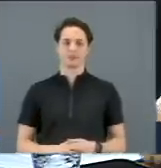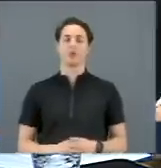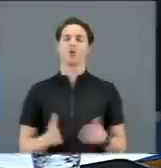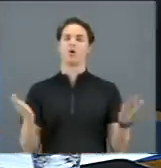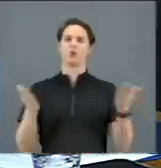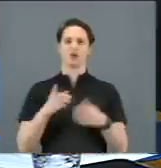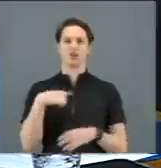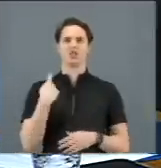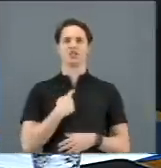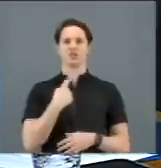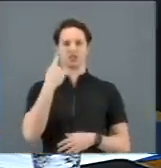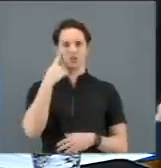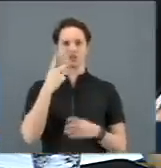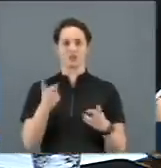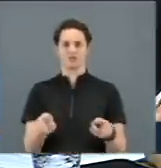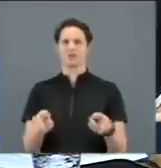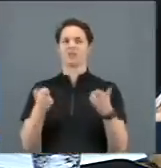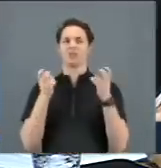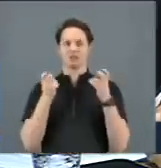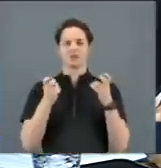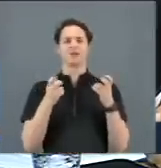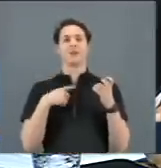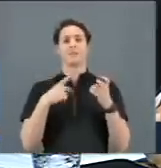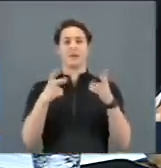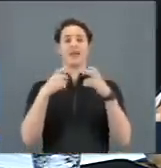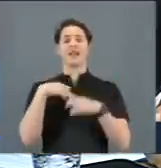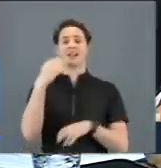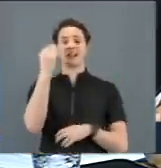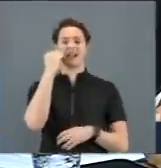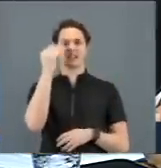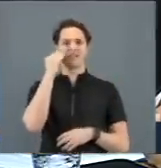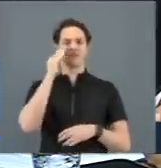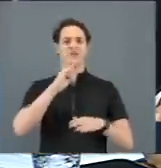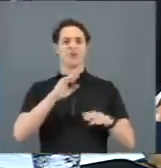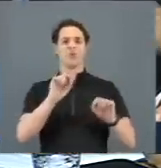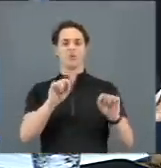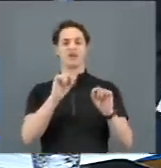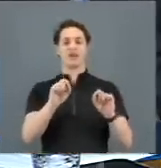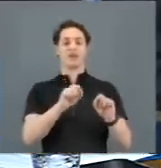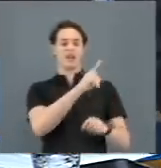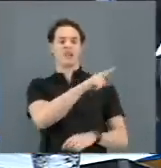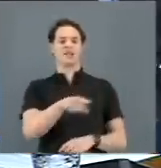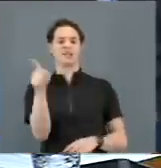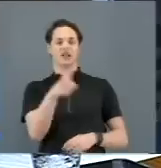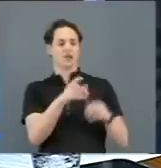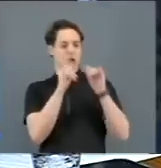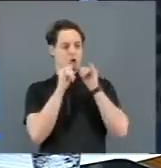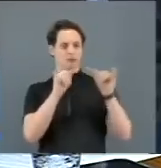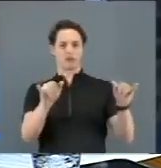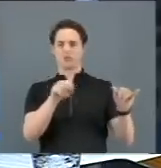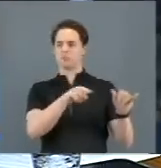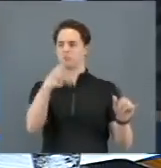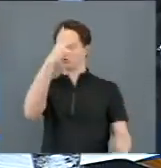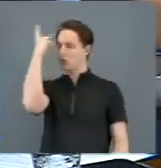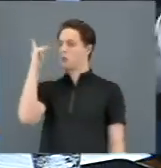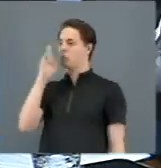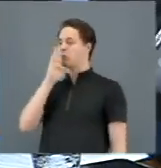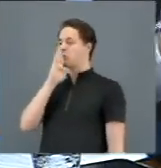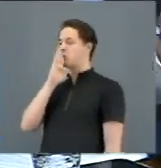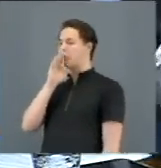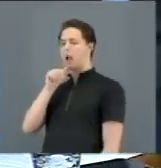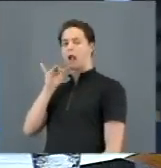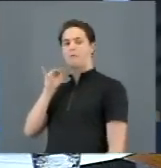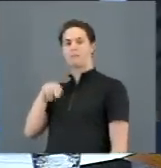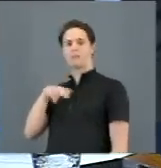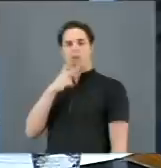vendo. Hoje nós estamos vendo até tentativa de fechar veículo de comunicação. E a ABI não fala nada. A ABI não fala